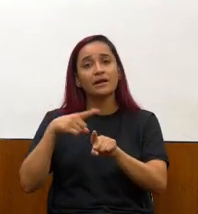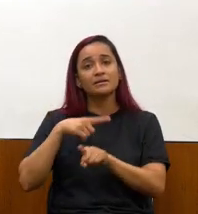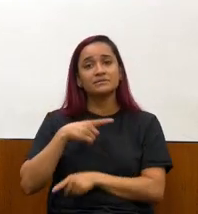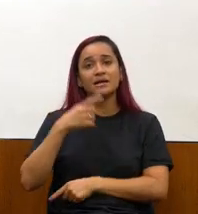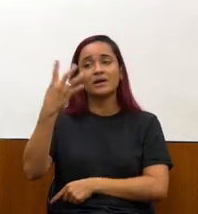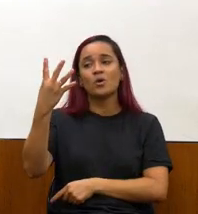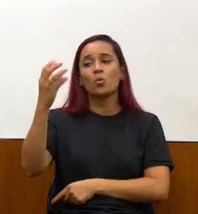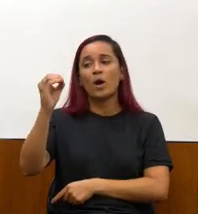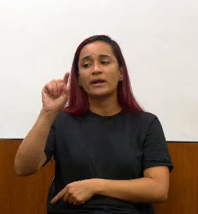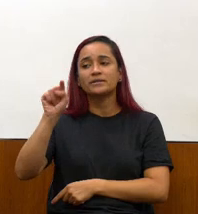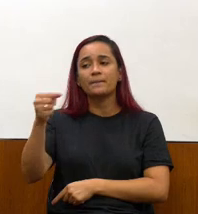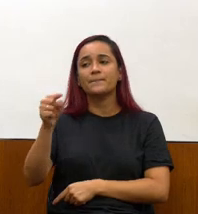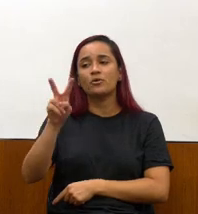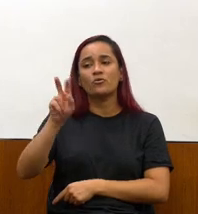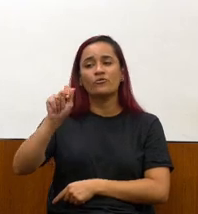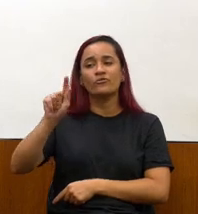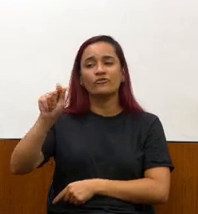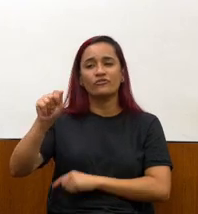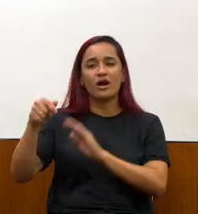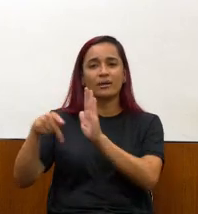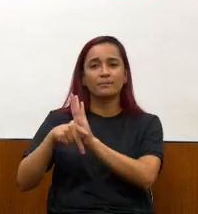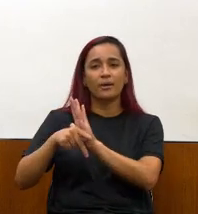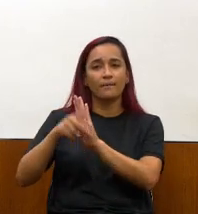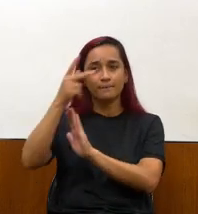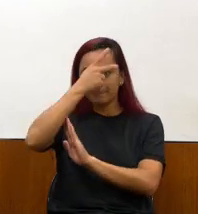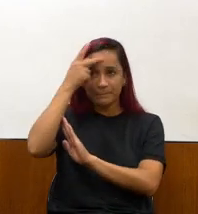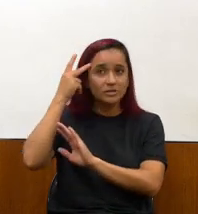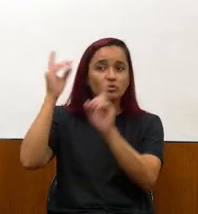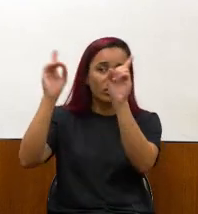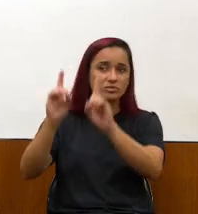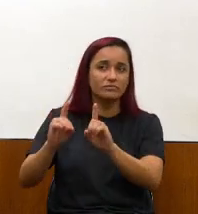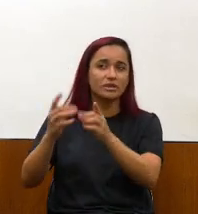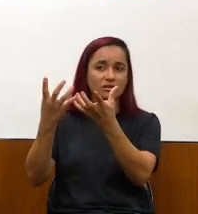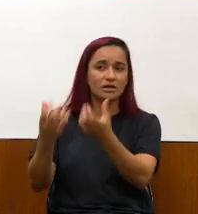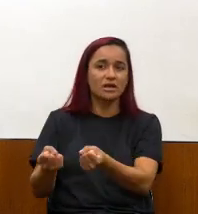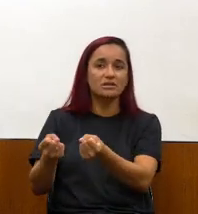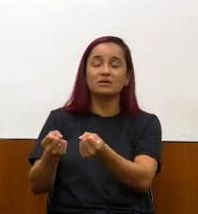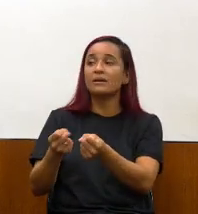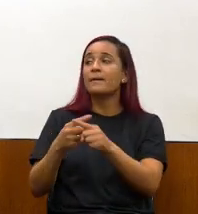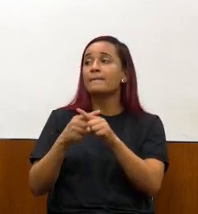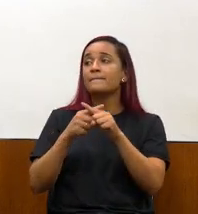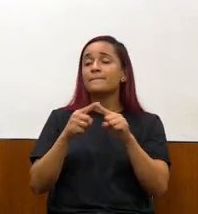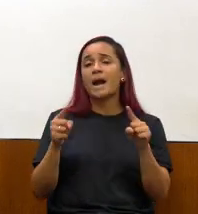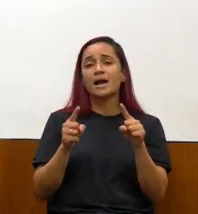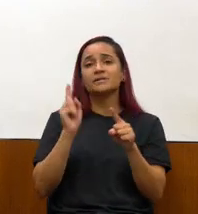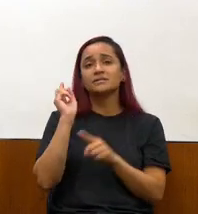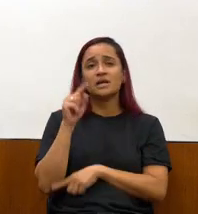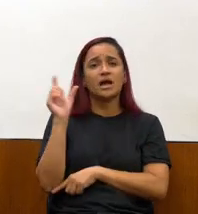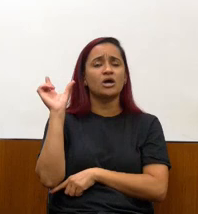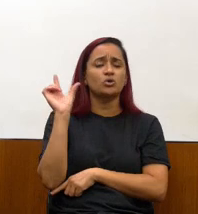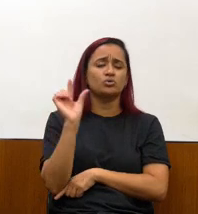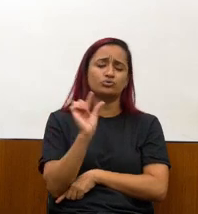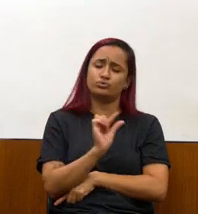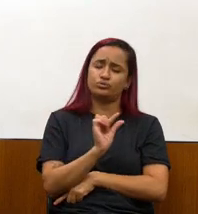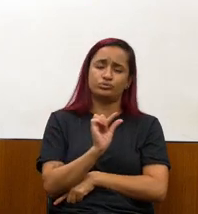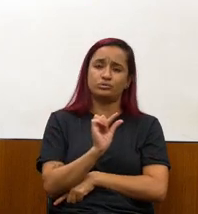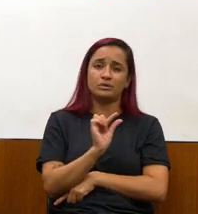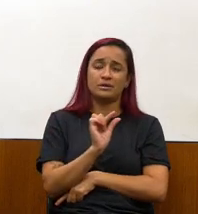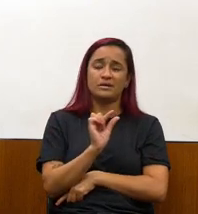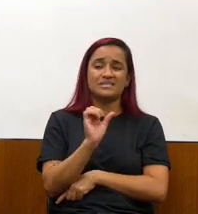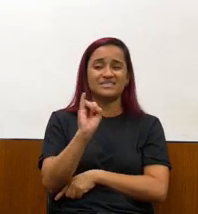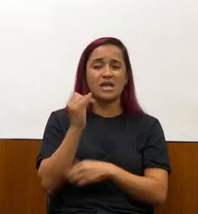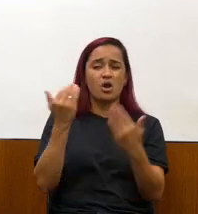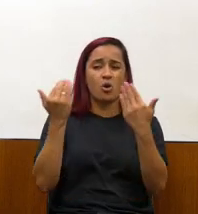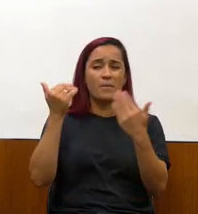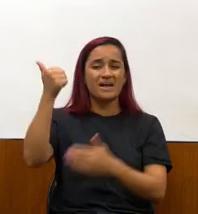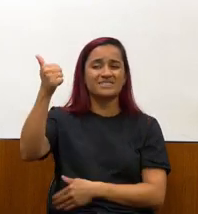esperando para os trabalhadores com deficiência. Mas isso aí é um mínimo perto desses 18 bilhões, é um